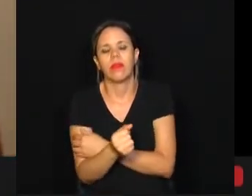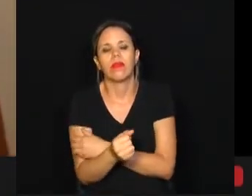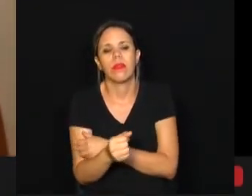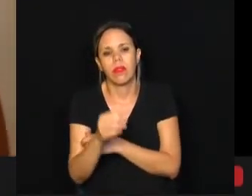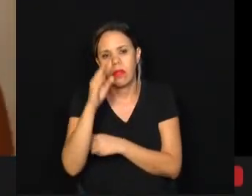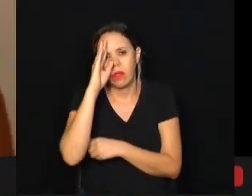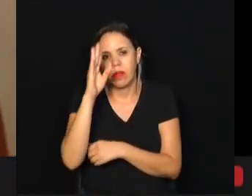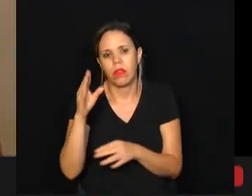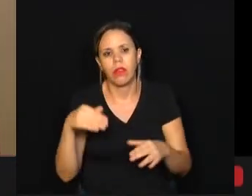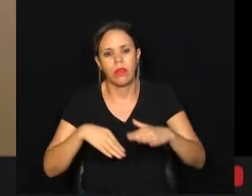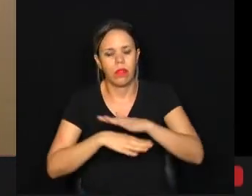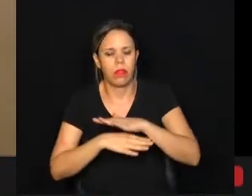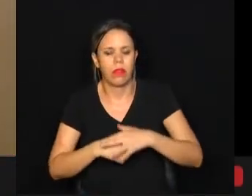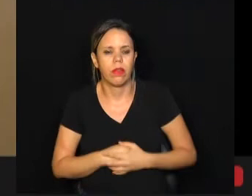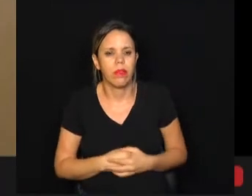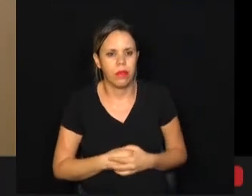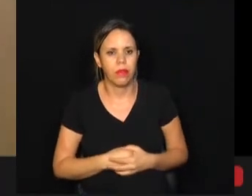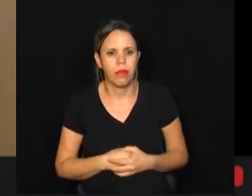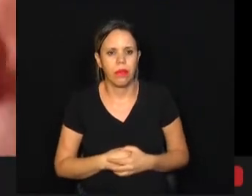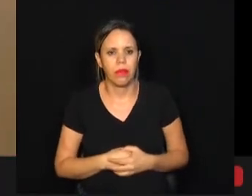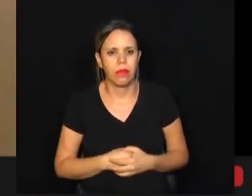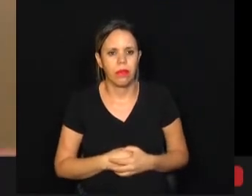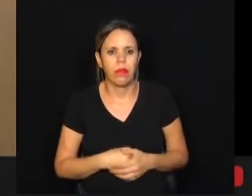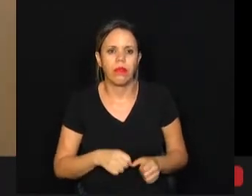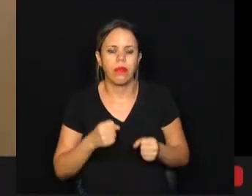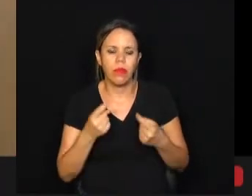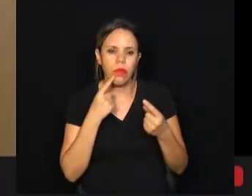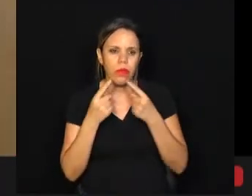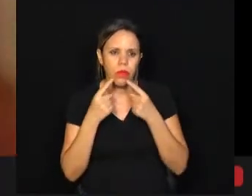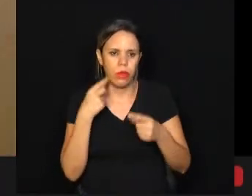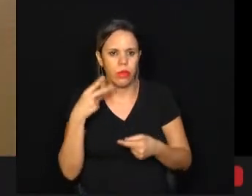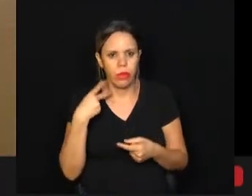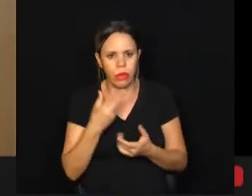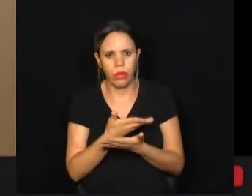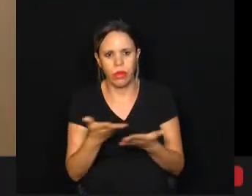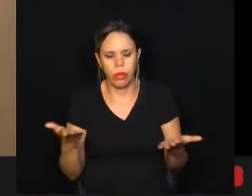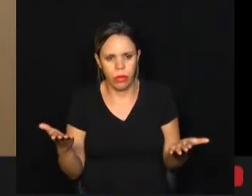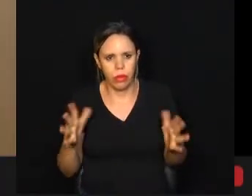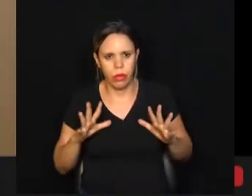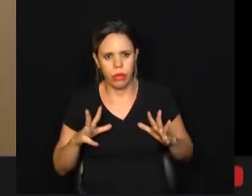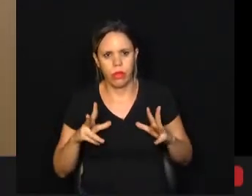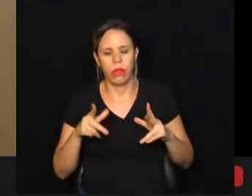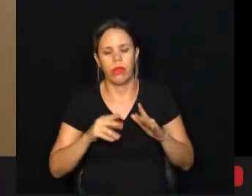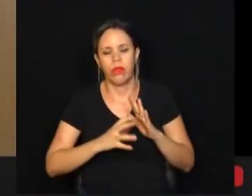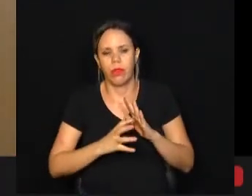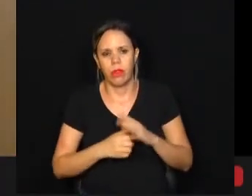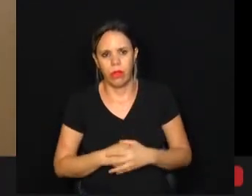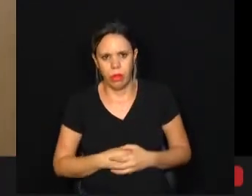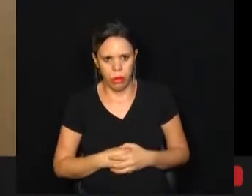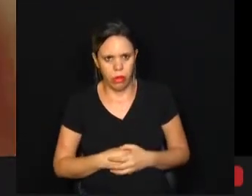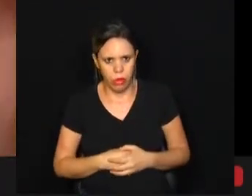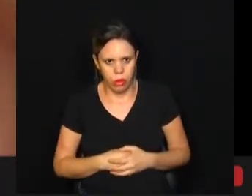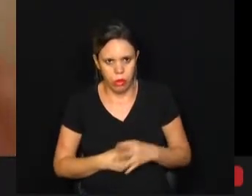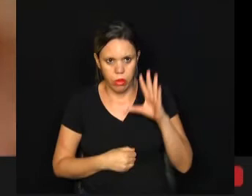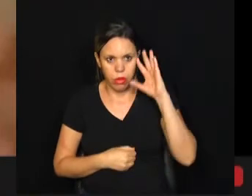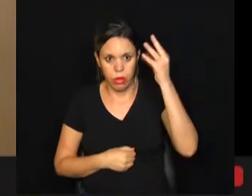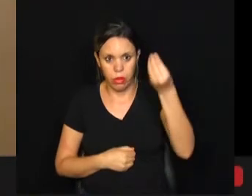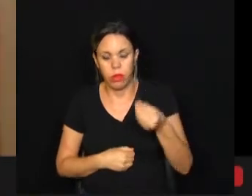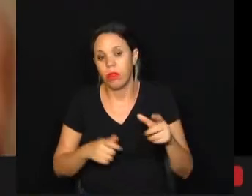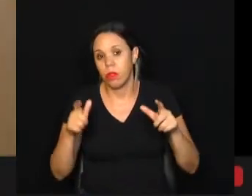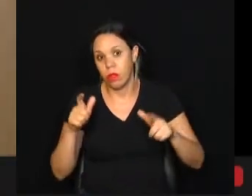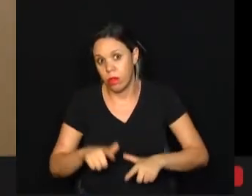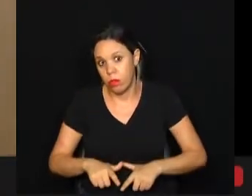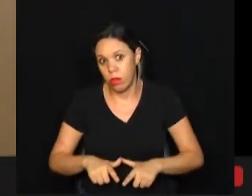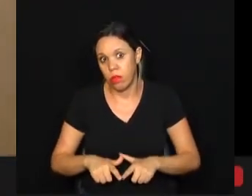principalmente junto à Câmara, para que possa dialogar com os vereadores e os vereadores de todos os partidos, entenderem aonde é que